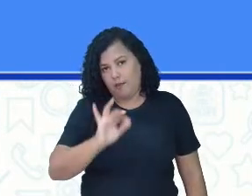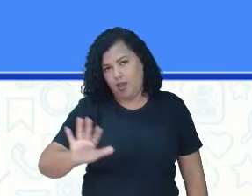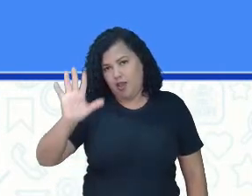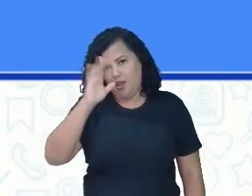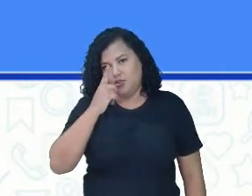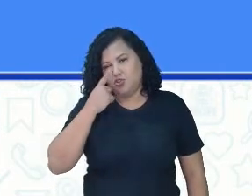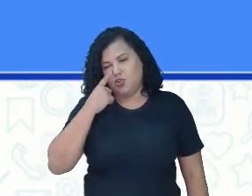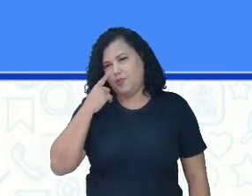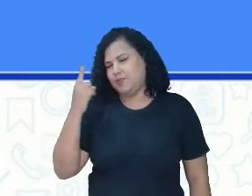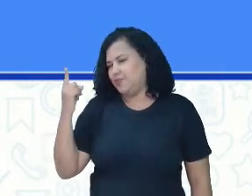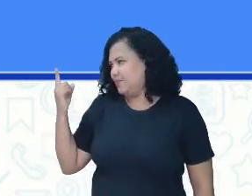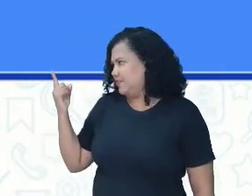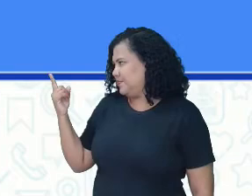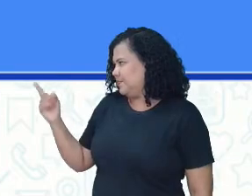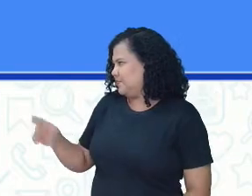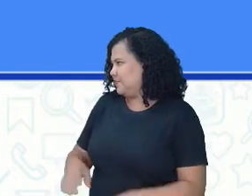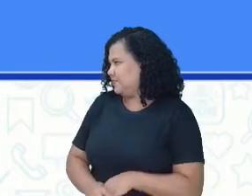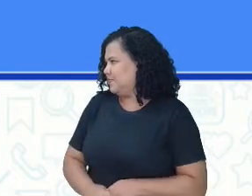um celular